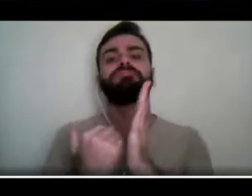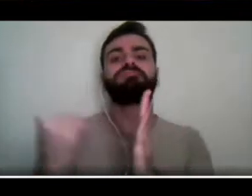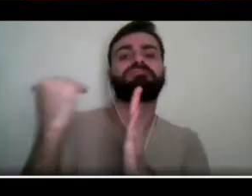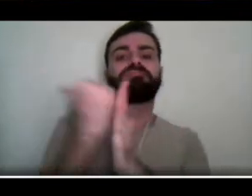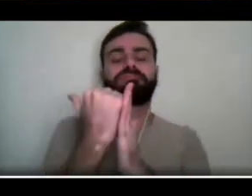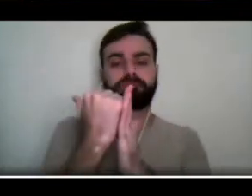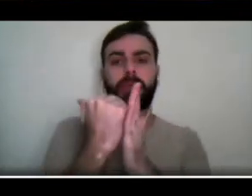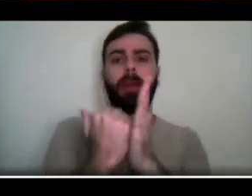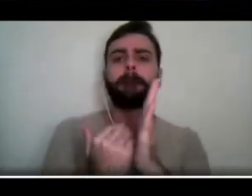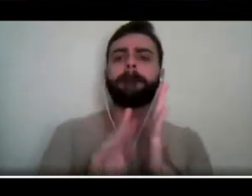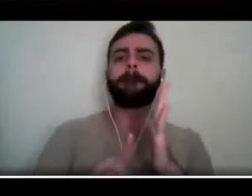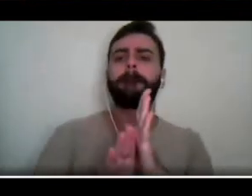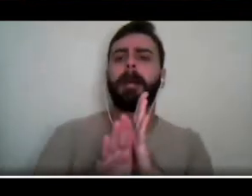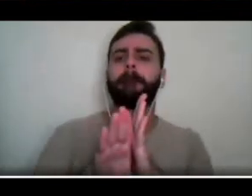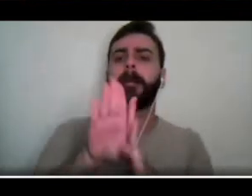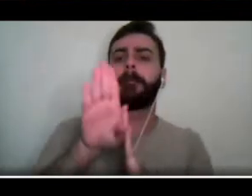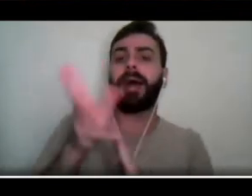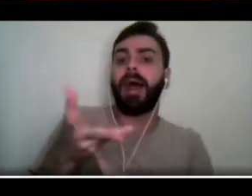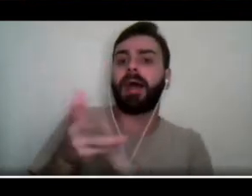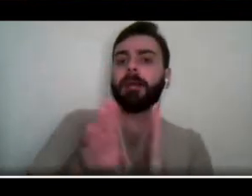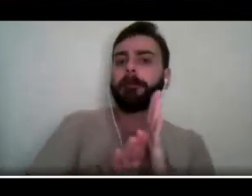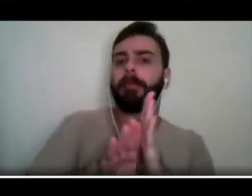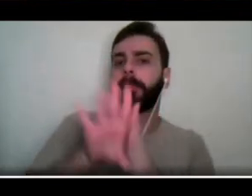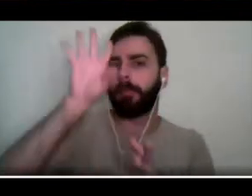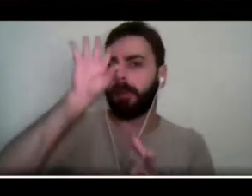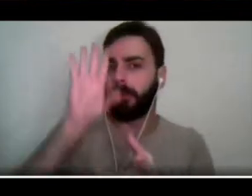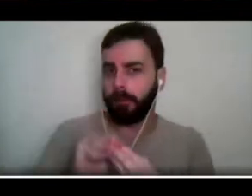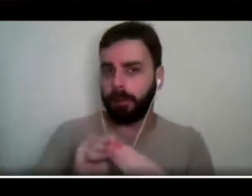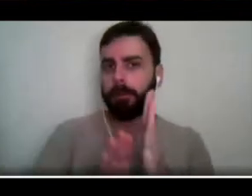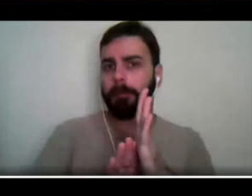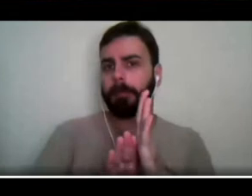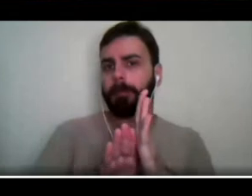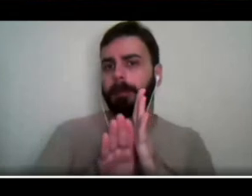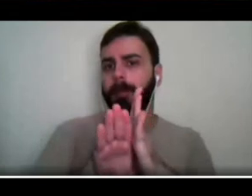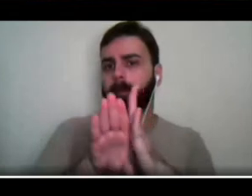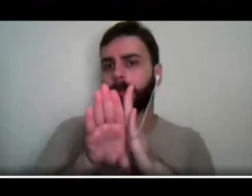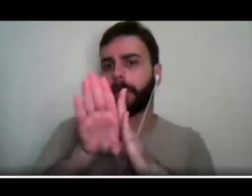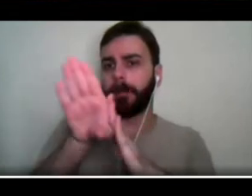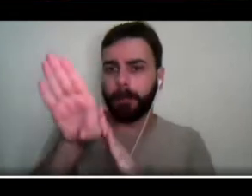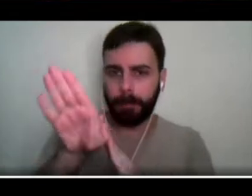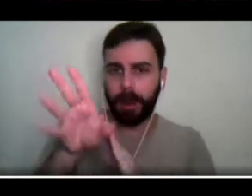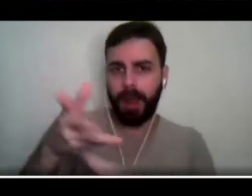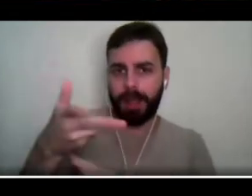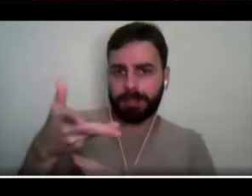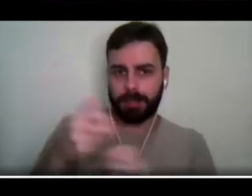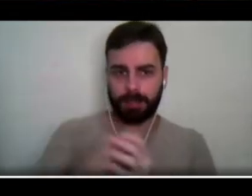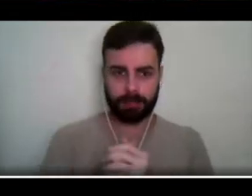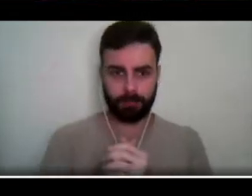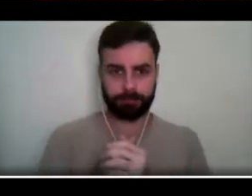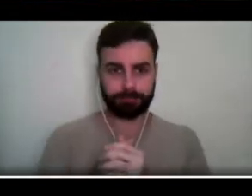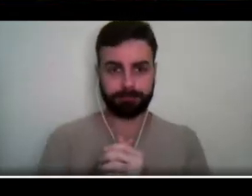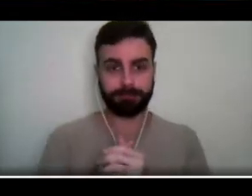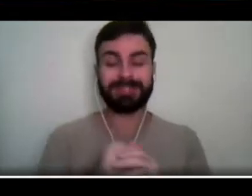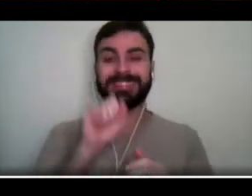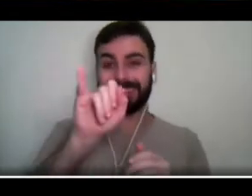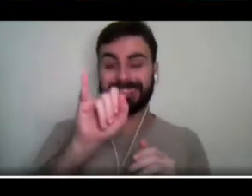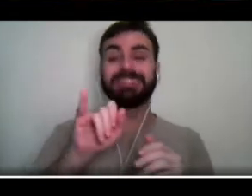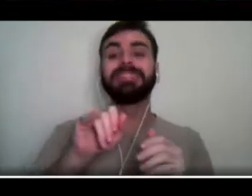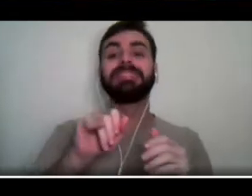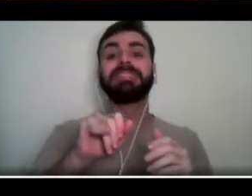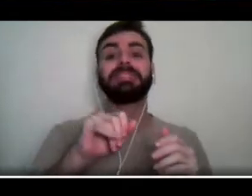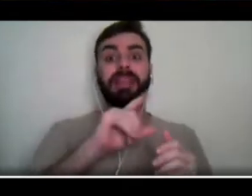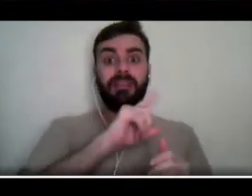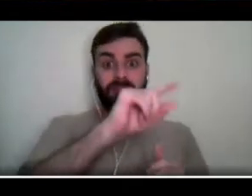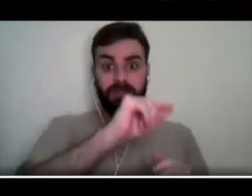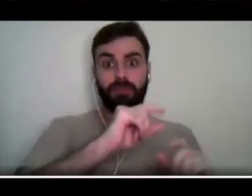módulo. Então, ele está acelerando. Então, se ele está ganhando